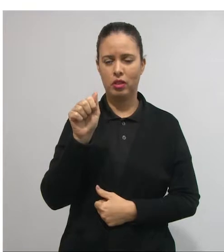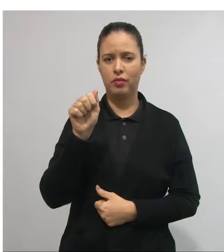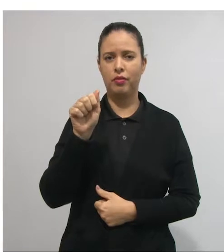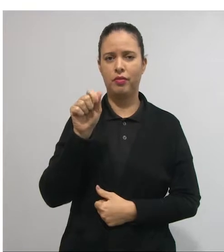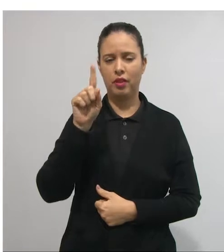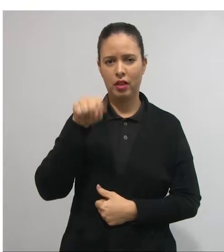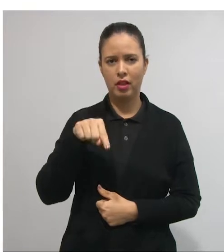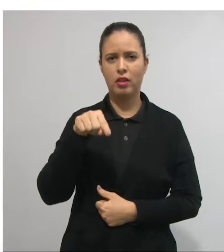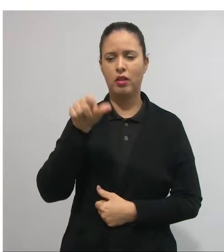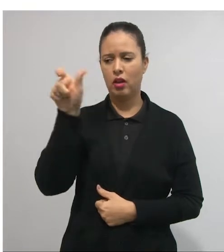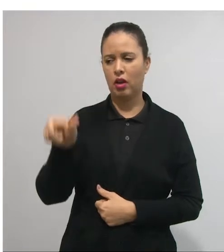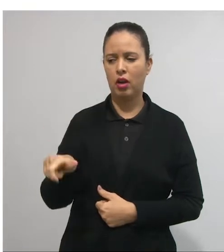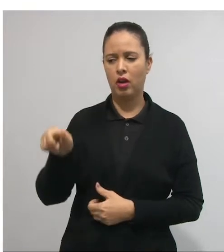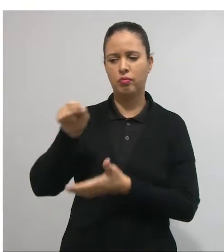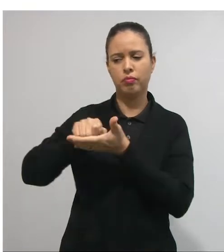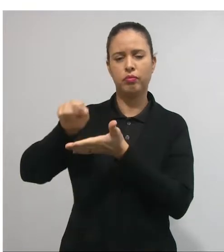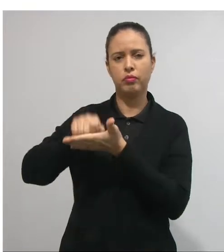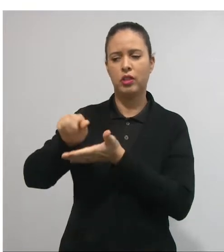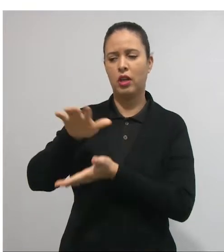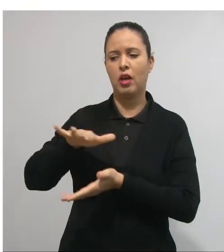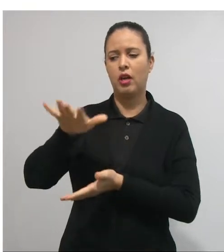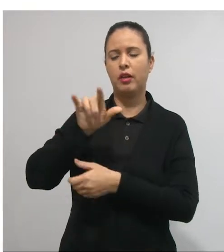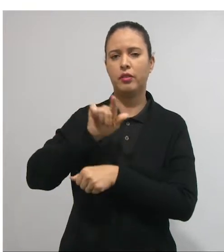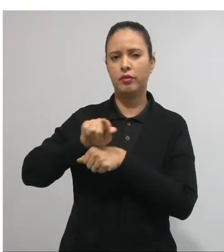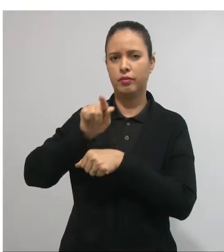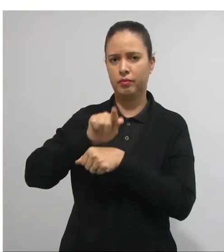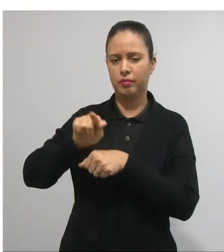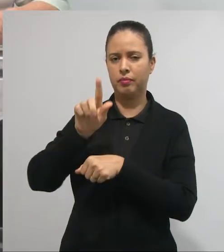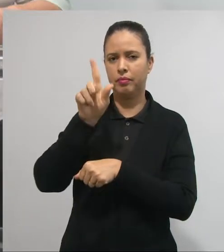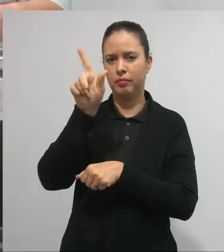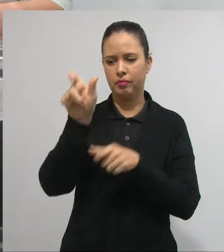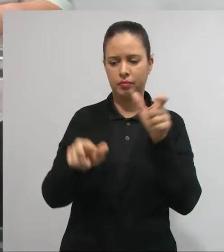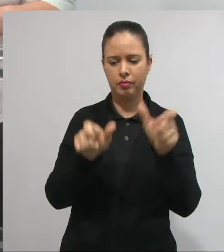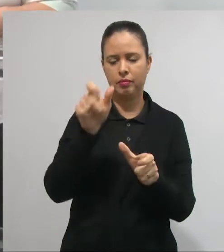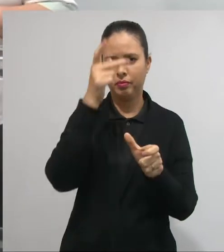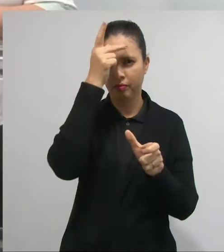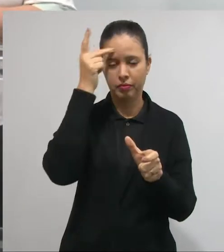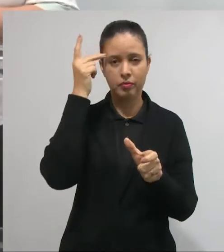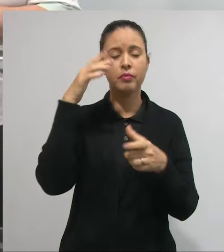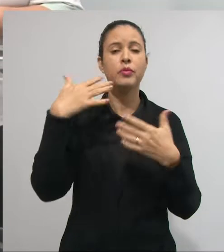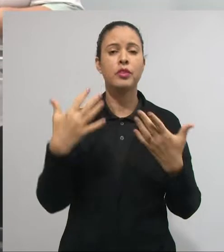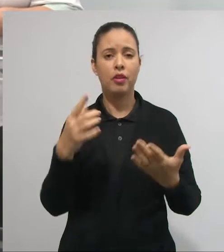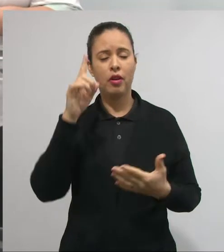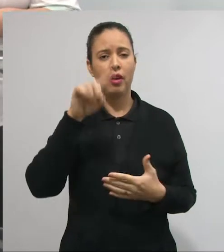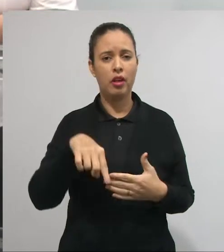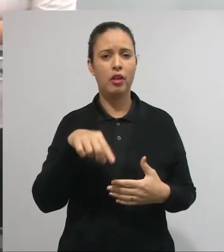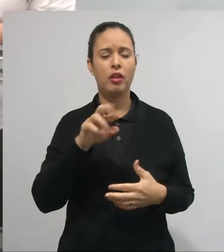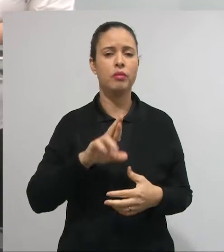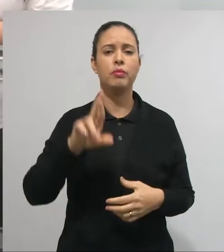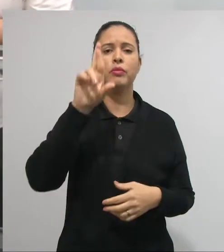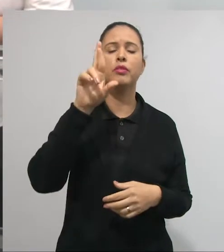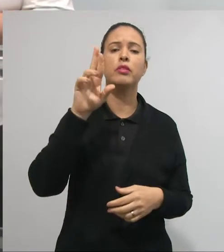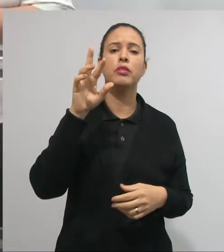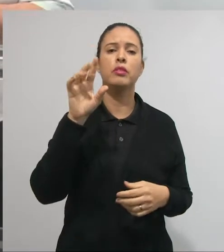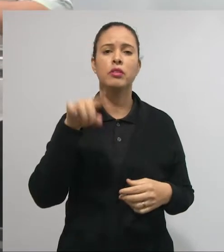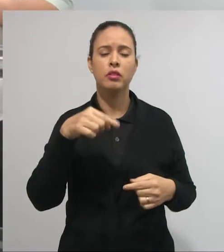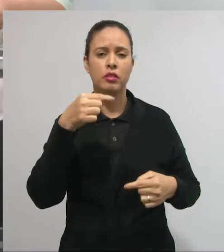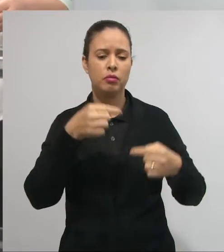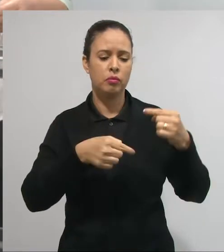gestão de pessoas. Então, ela é responsável por questões políticas, questões